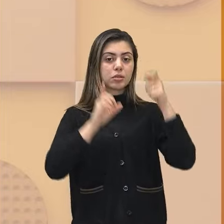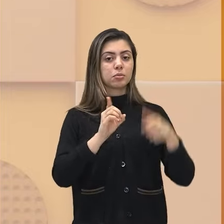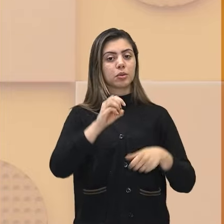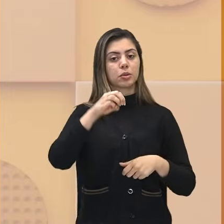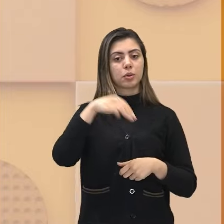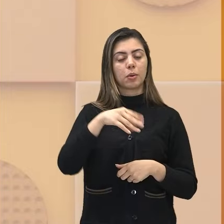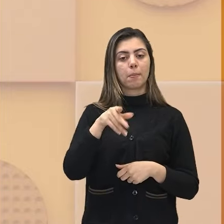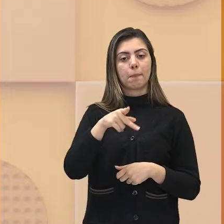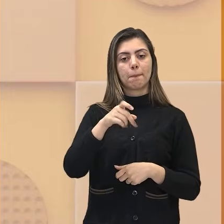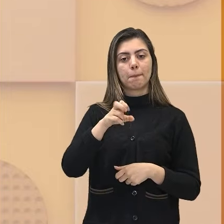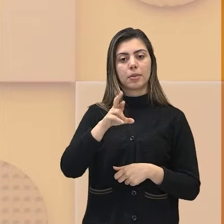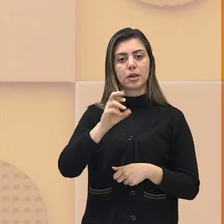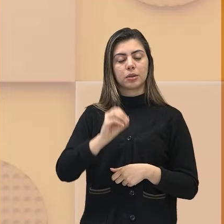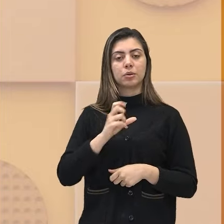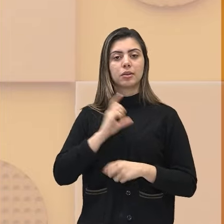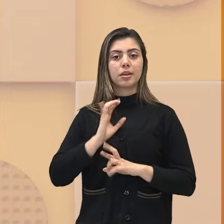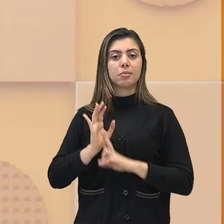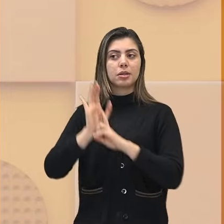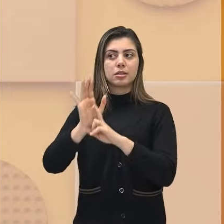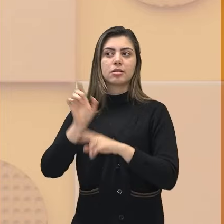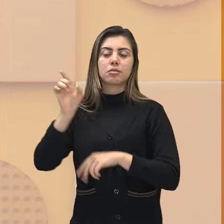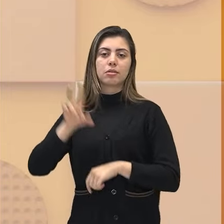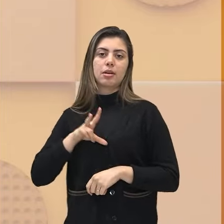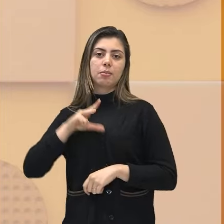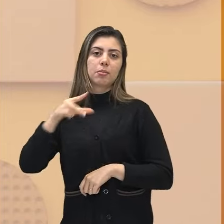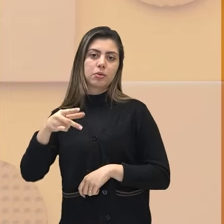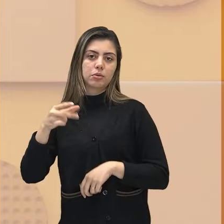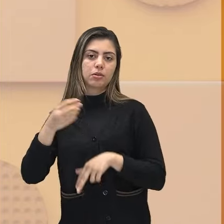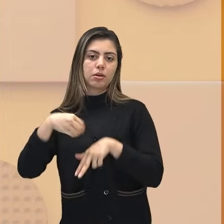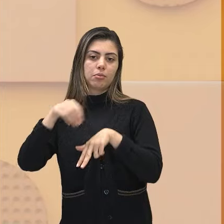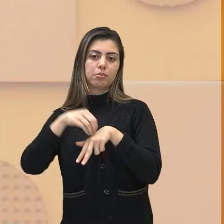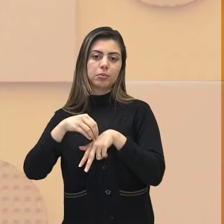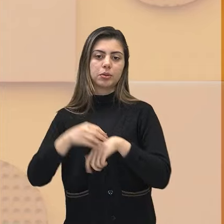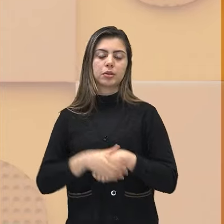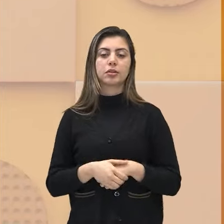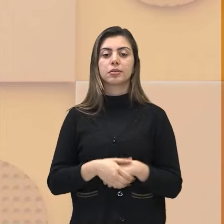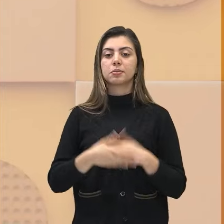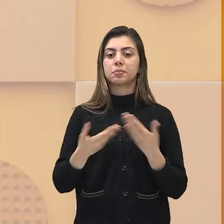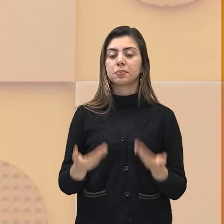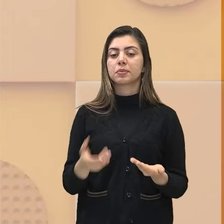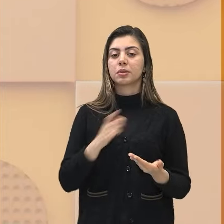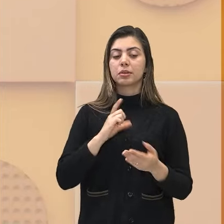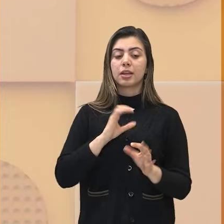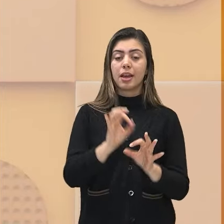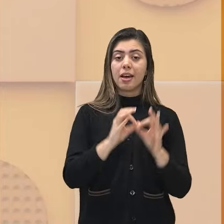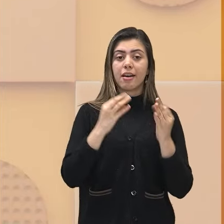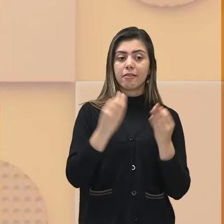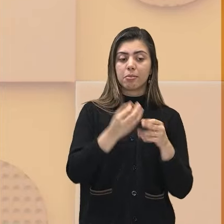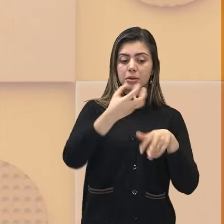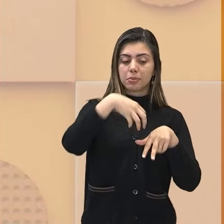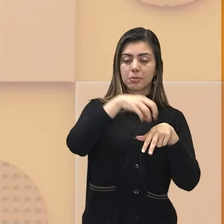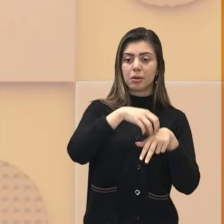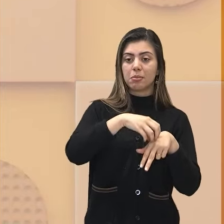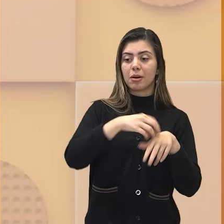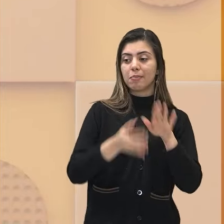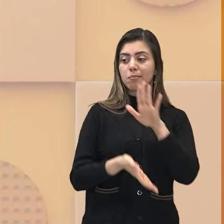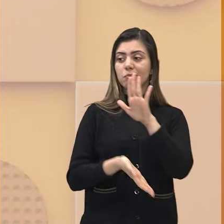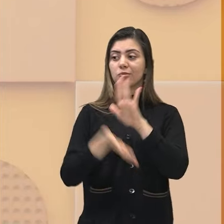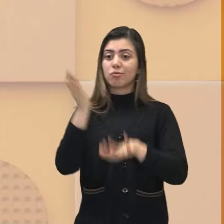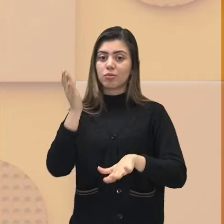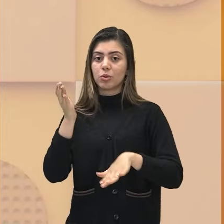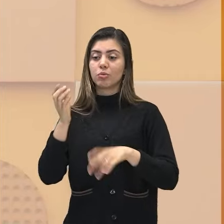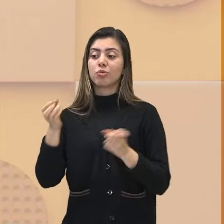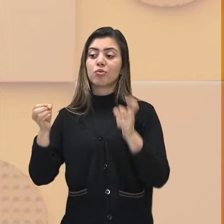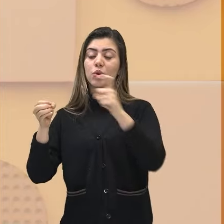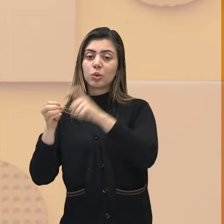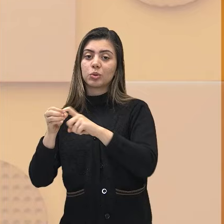representando a coroa portuguesa. Ok? Então, a saída da família real portuguesa daqui, deixando um representante,